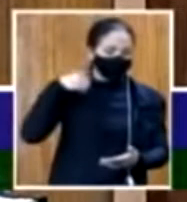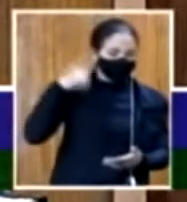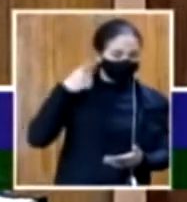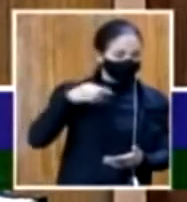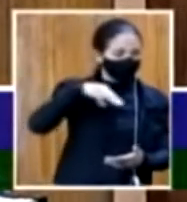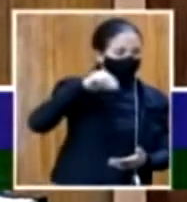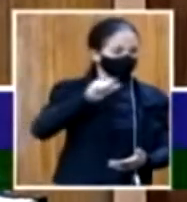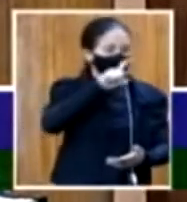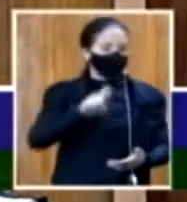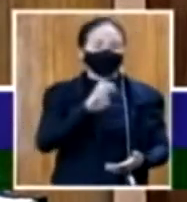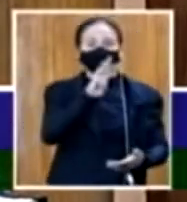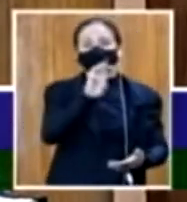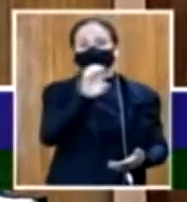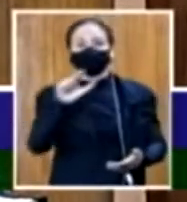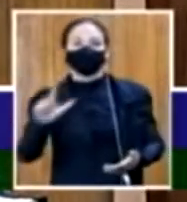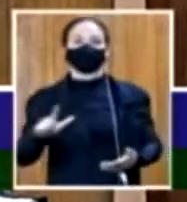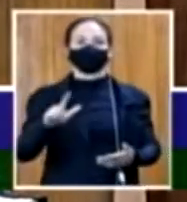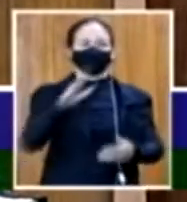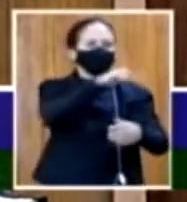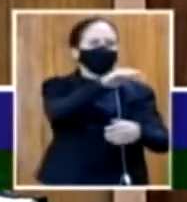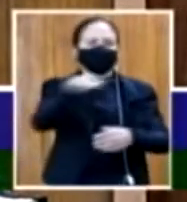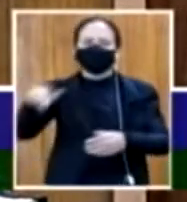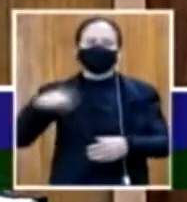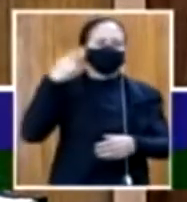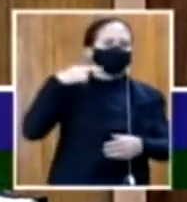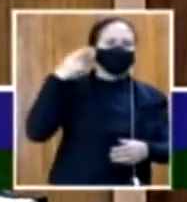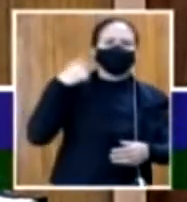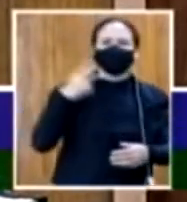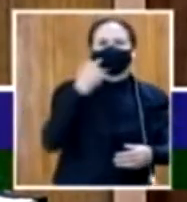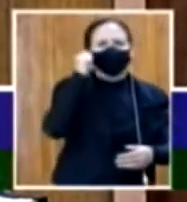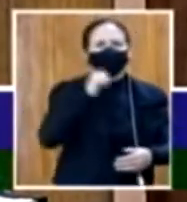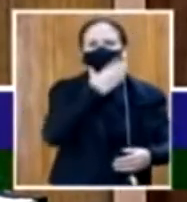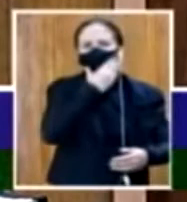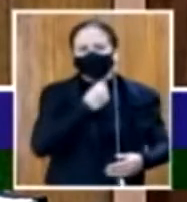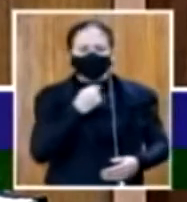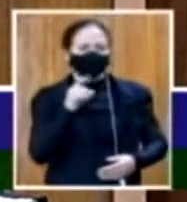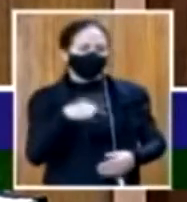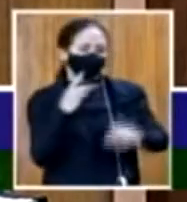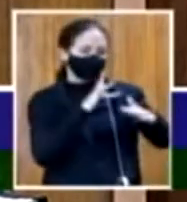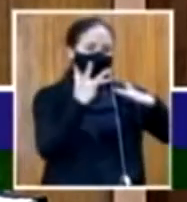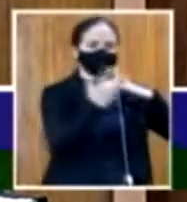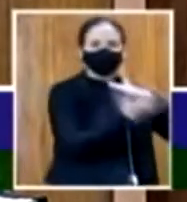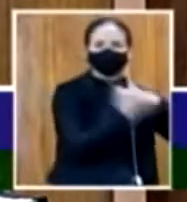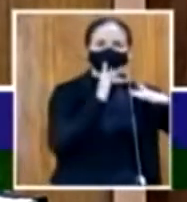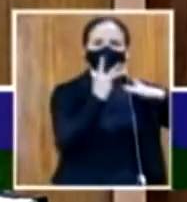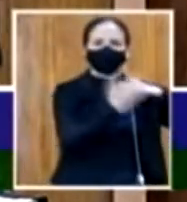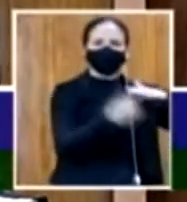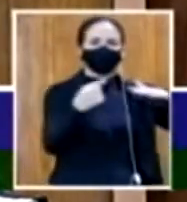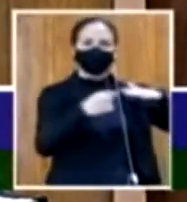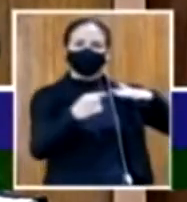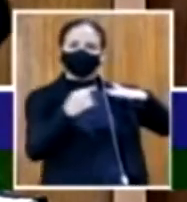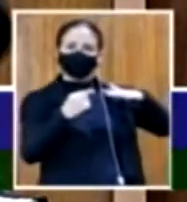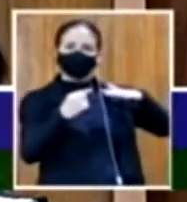e chamar a todos os senhores vereadores da assessoria para que nós possamos, nas nossas redes sociais, advertirmos